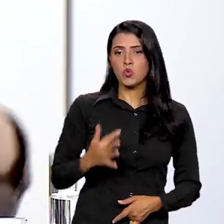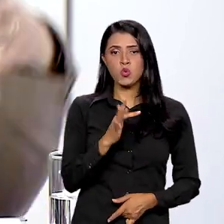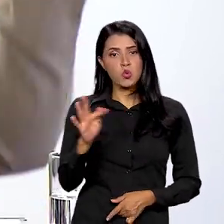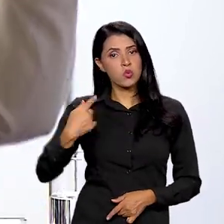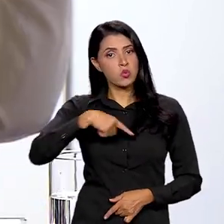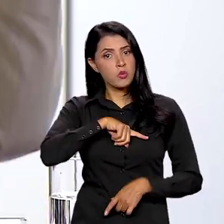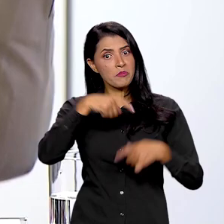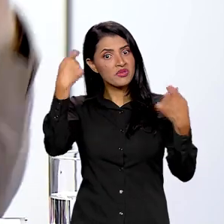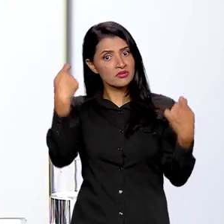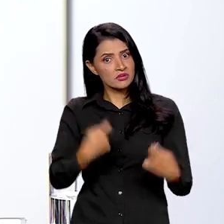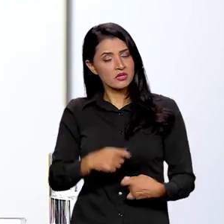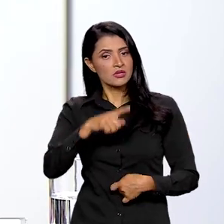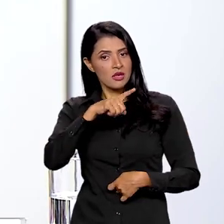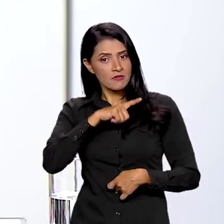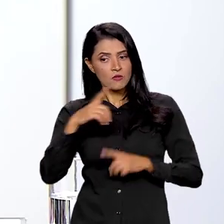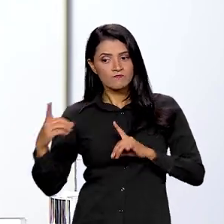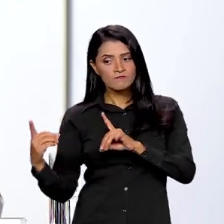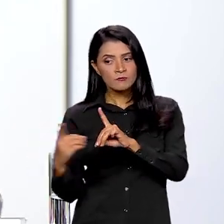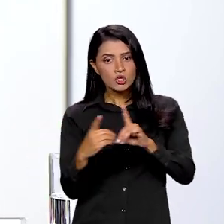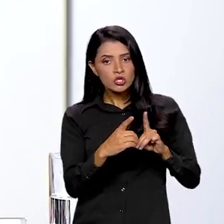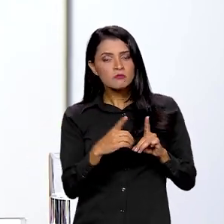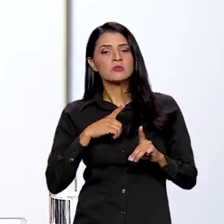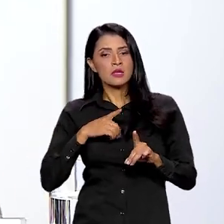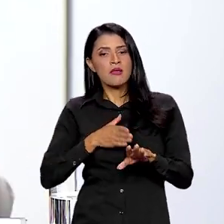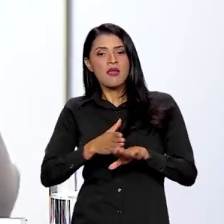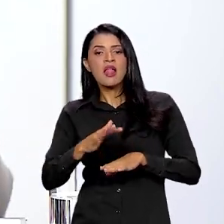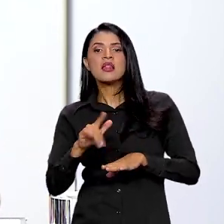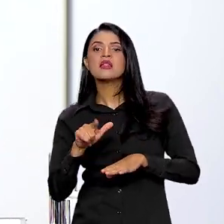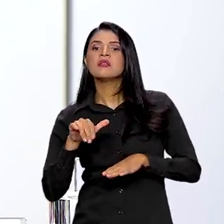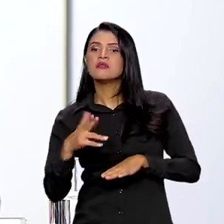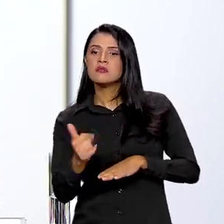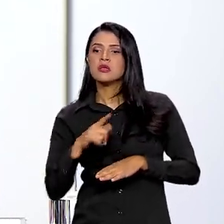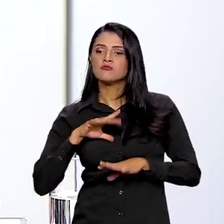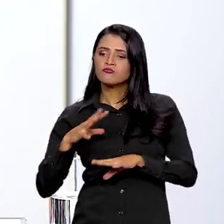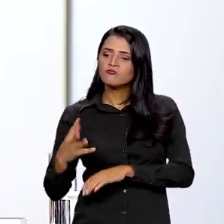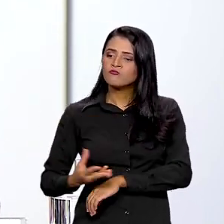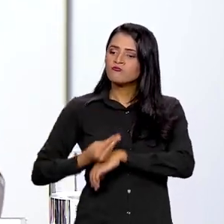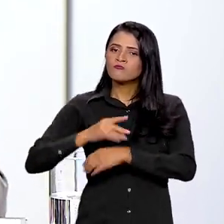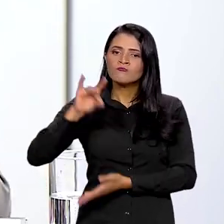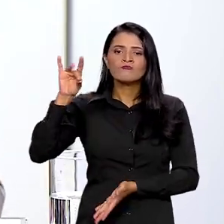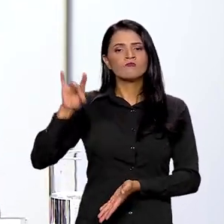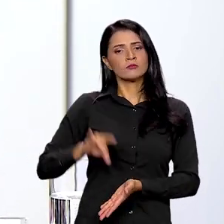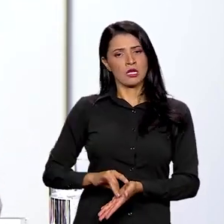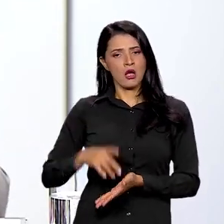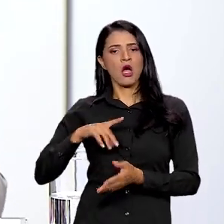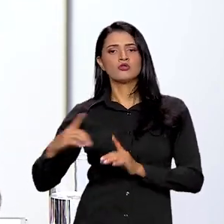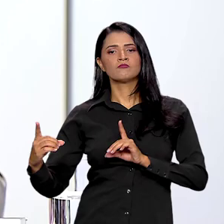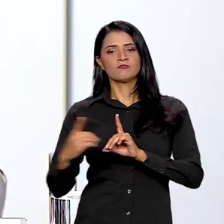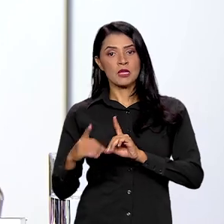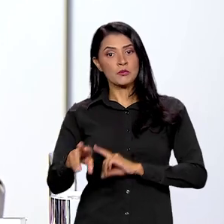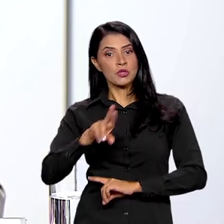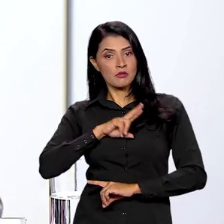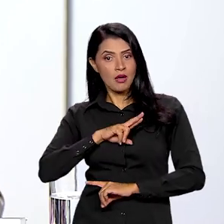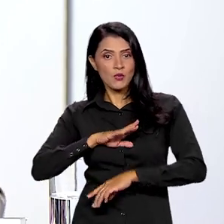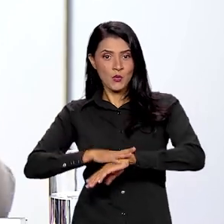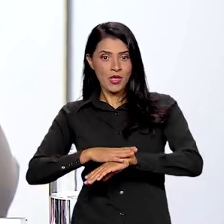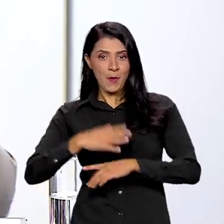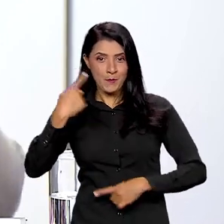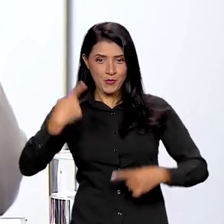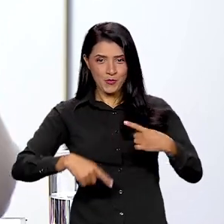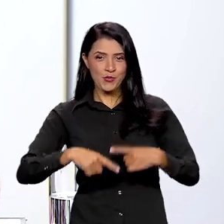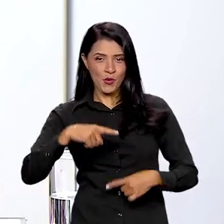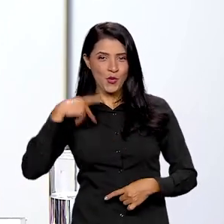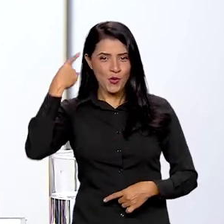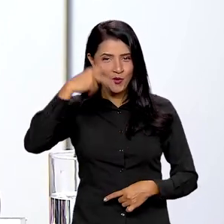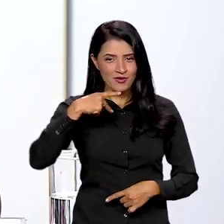federal, mas nós precisamos ter uma linha de atendimento, uma linha da qualidade e da efetividade do resultado enquanto